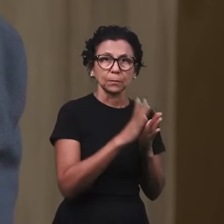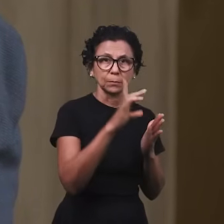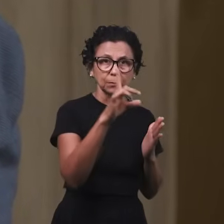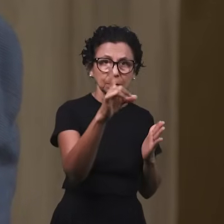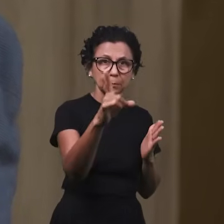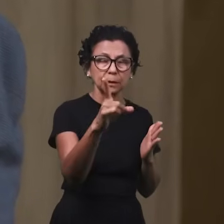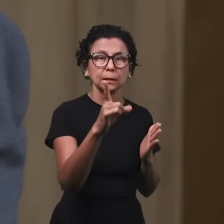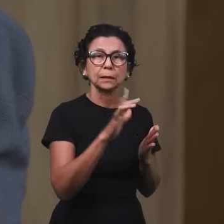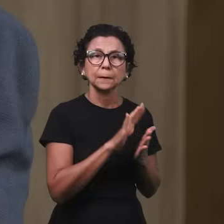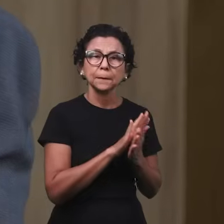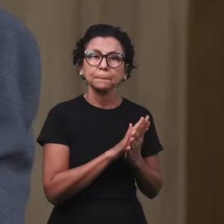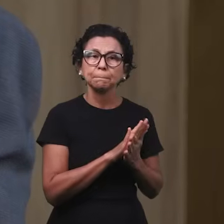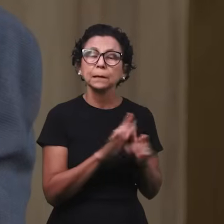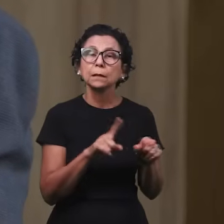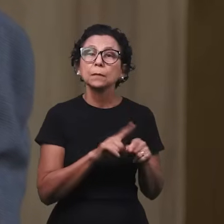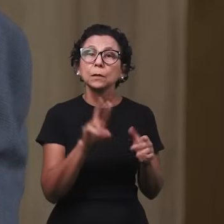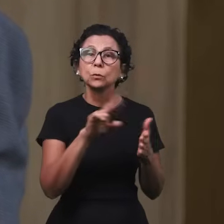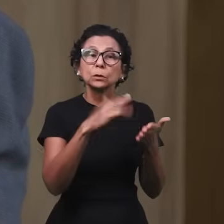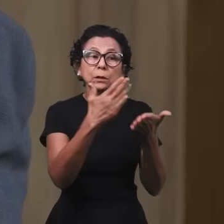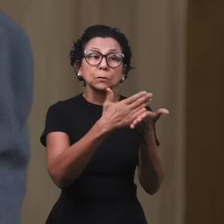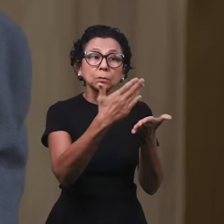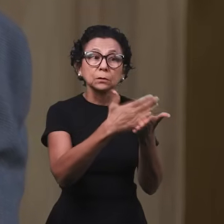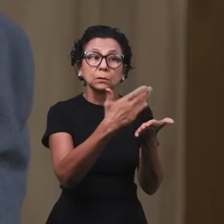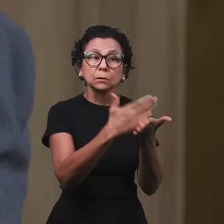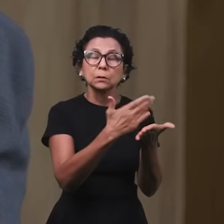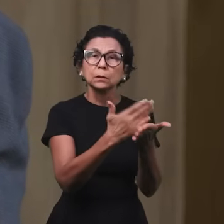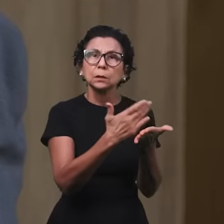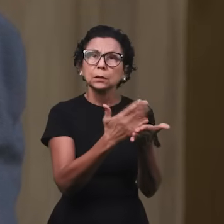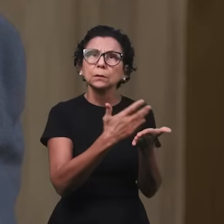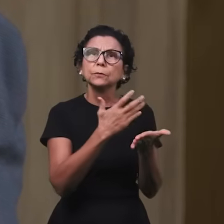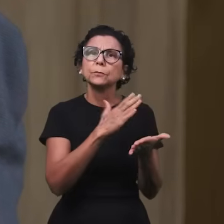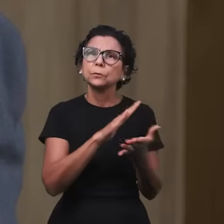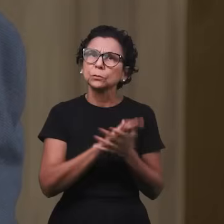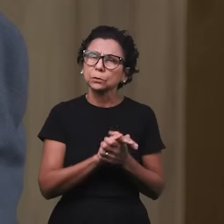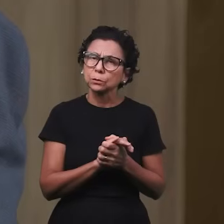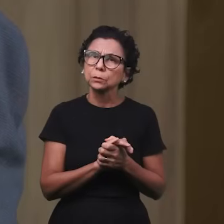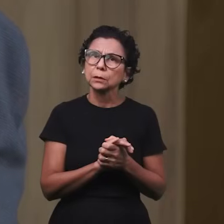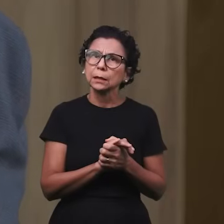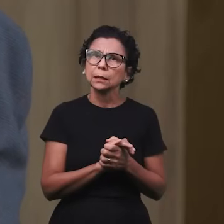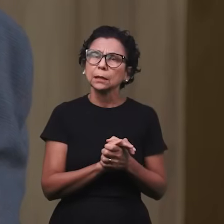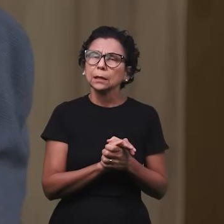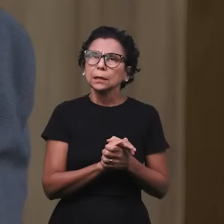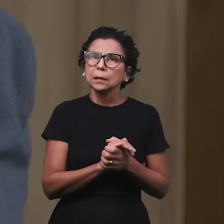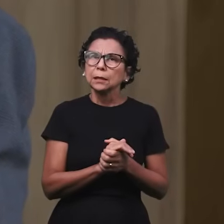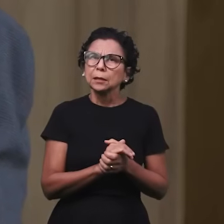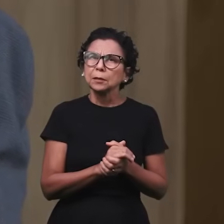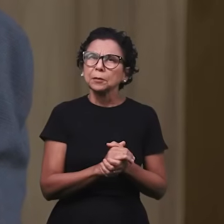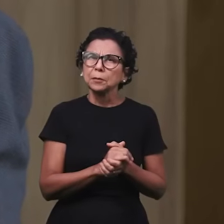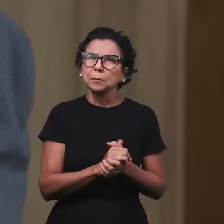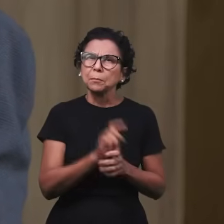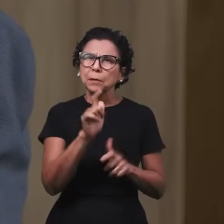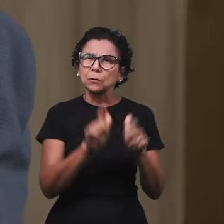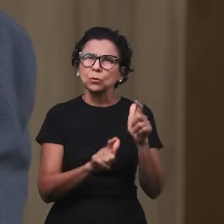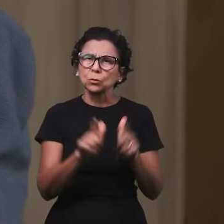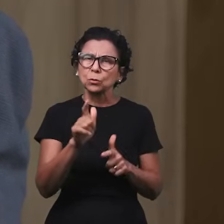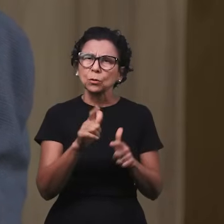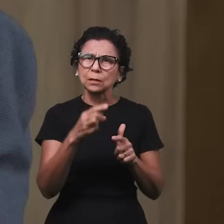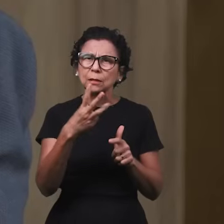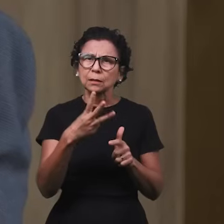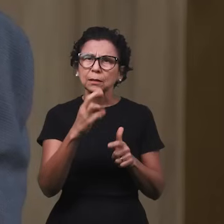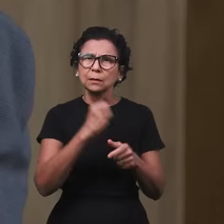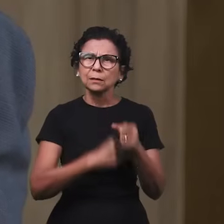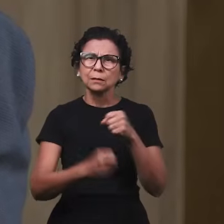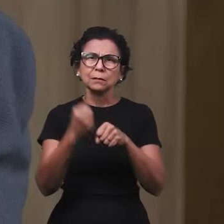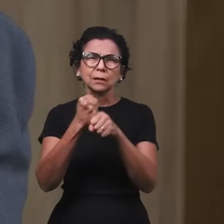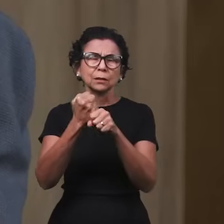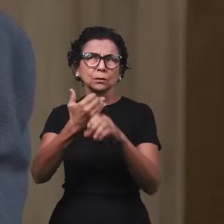que são livros que foram usados por quem passou aqui há 30 anos atrás. Aí ele me mostrou uma biblioteca,